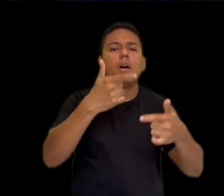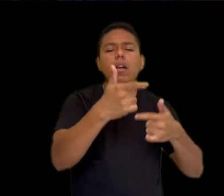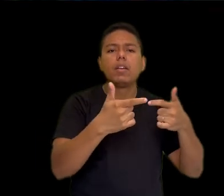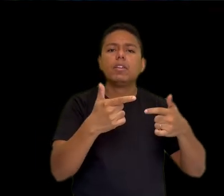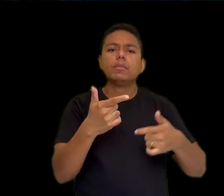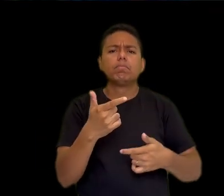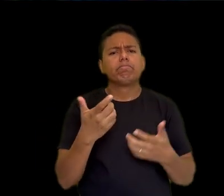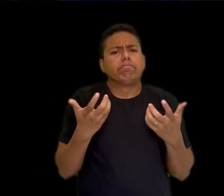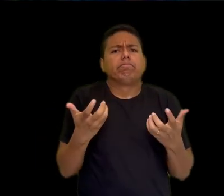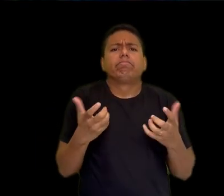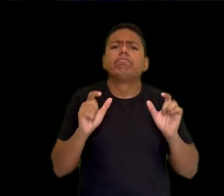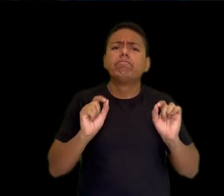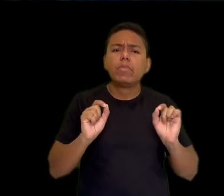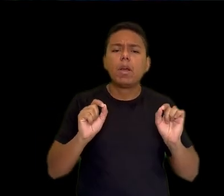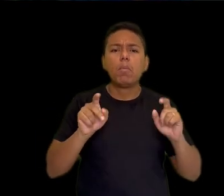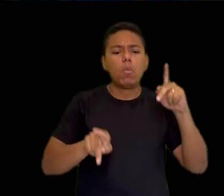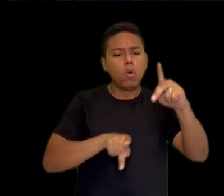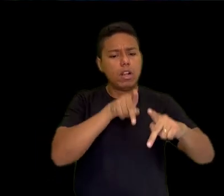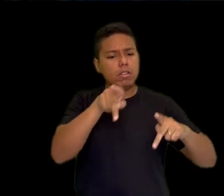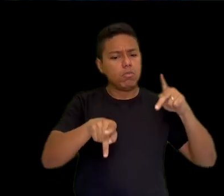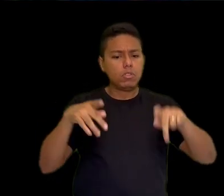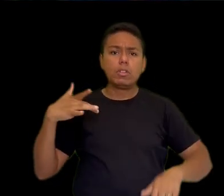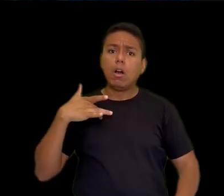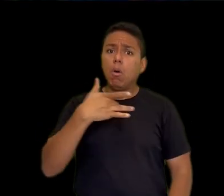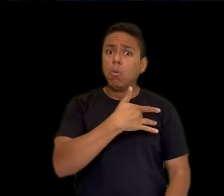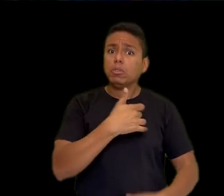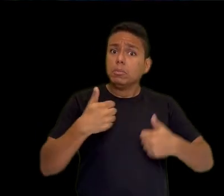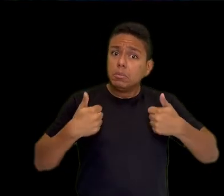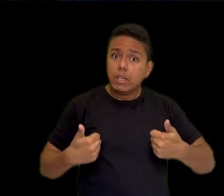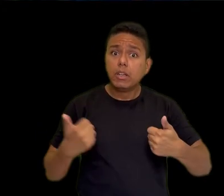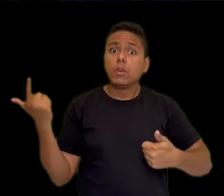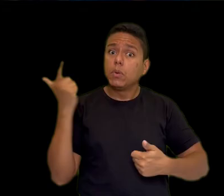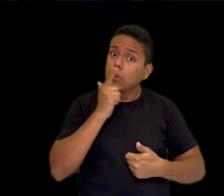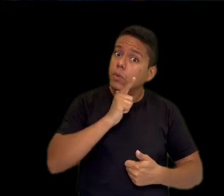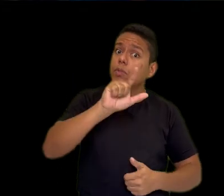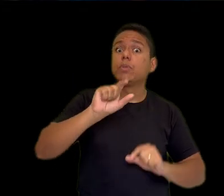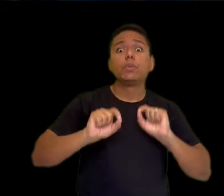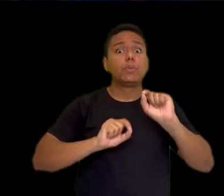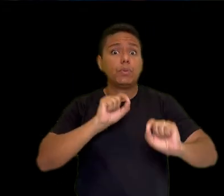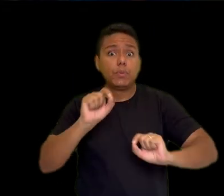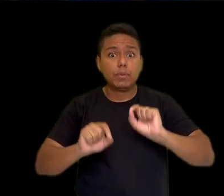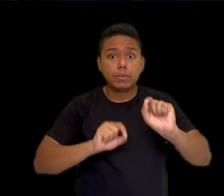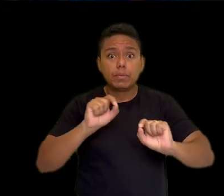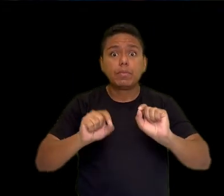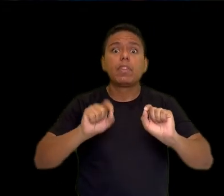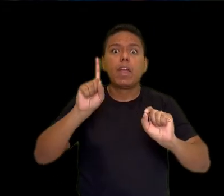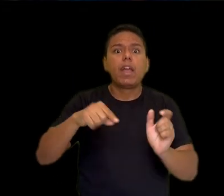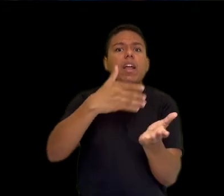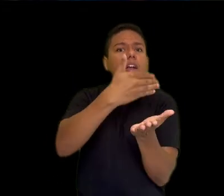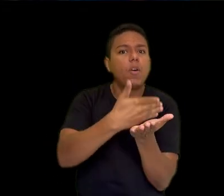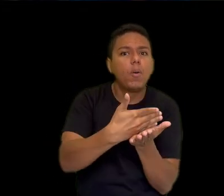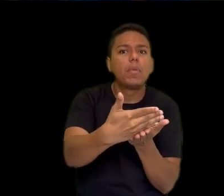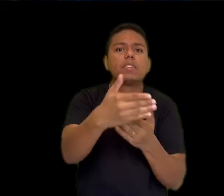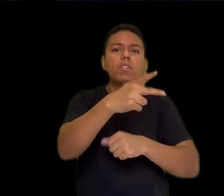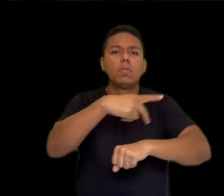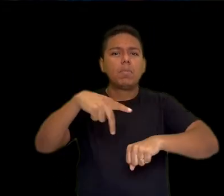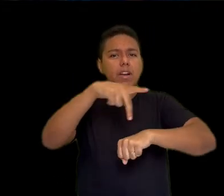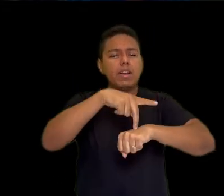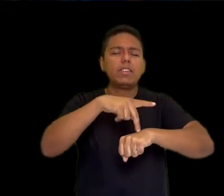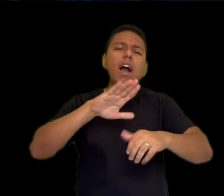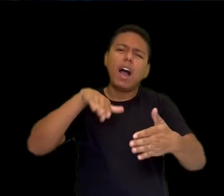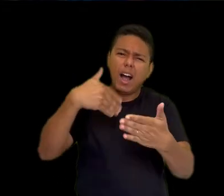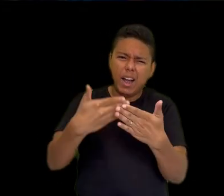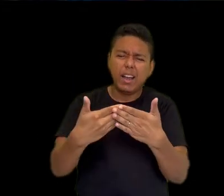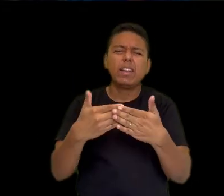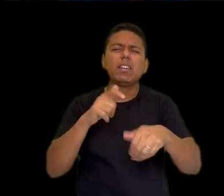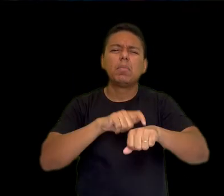uma população, né, saudável para dar conta de iniciar aí um país ainda colonial